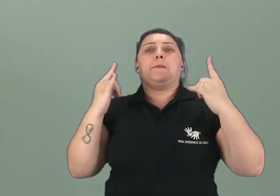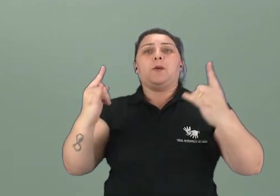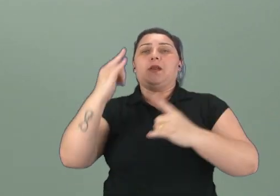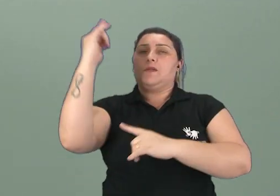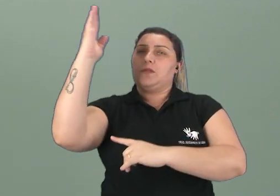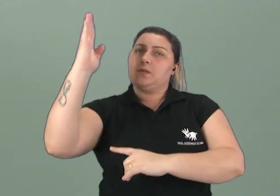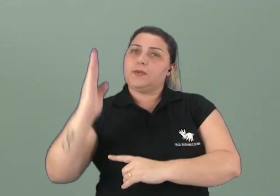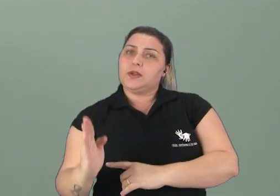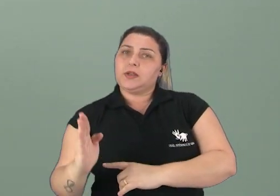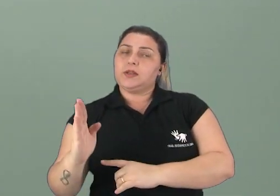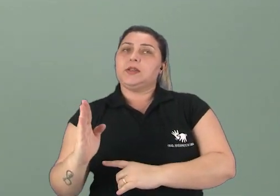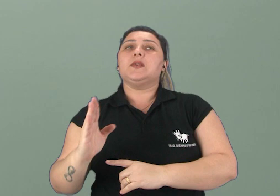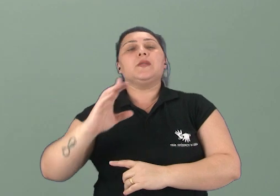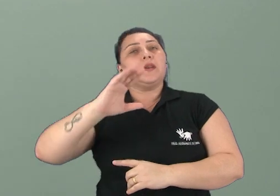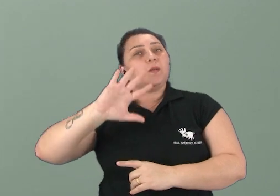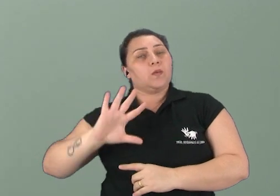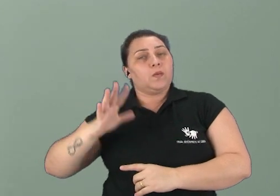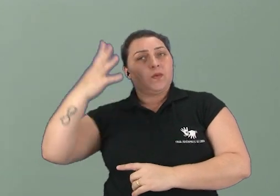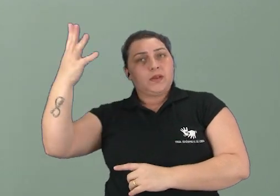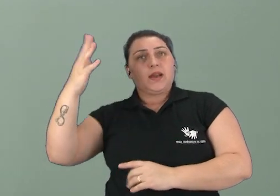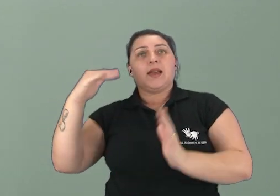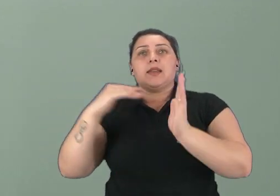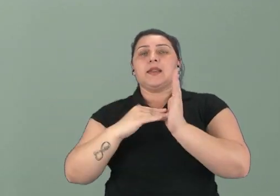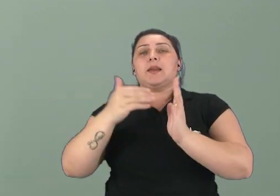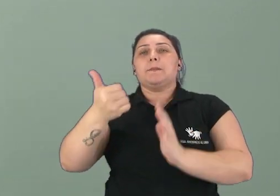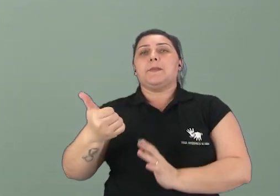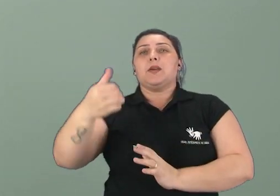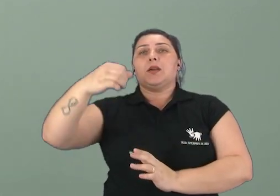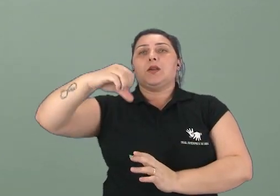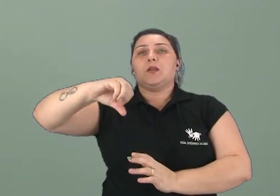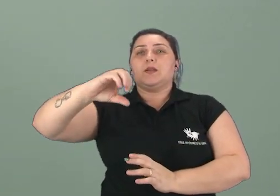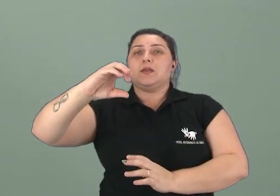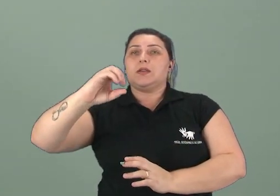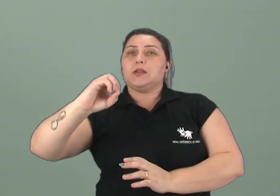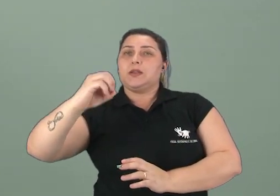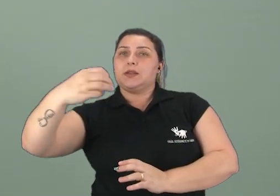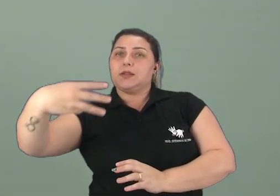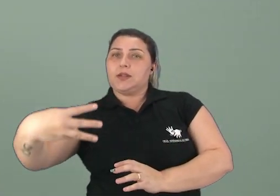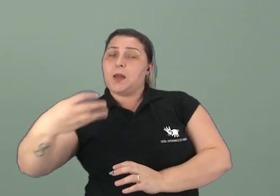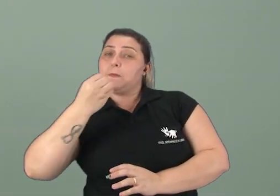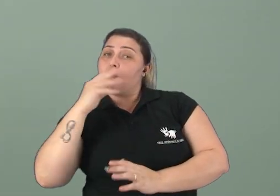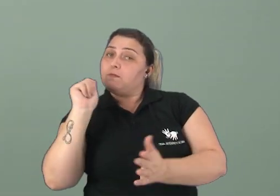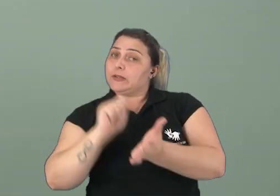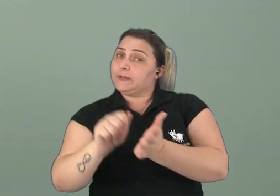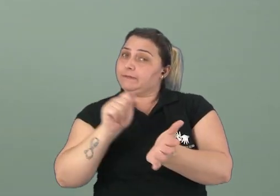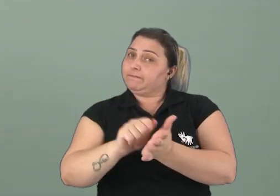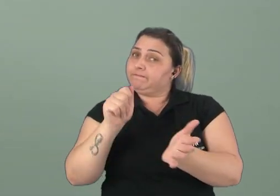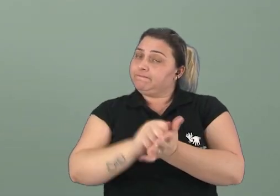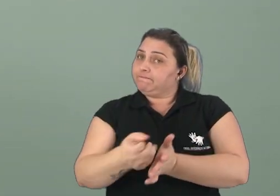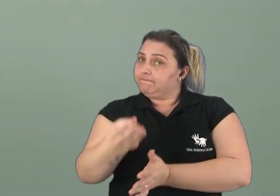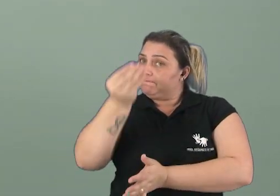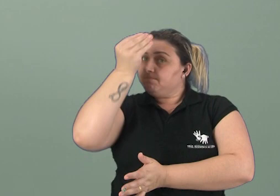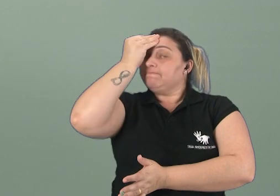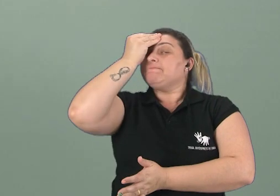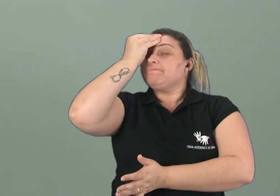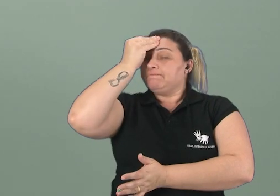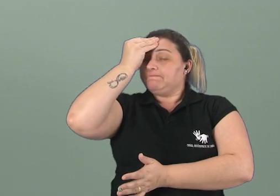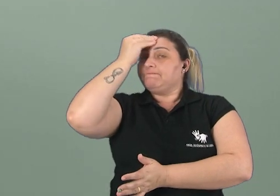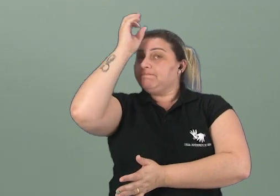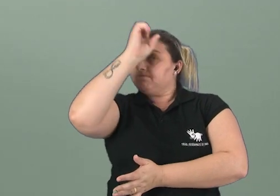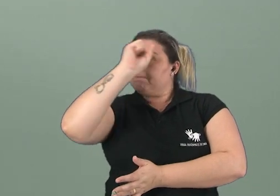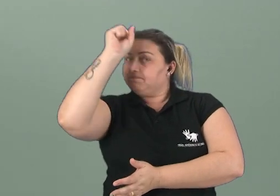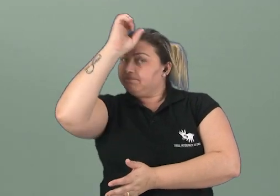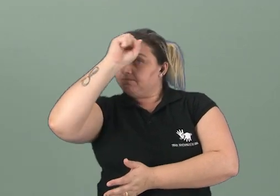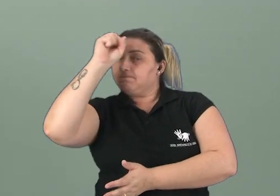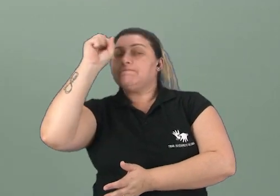e o Brasil se deu até 1903. É bom vocês, né, irem decorando, aprendendo